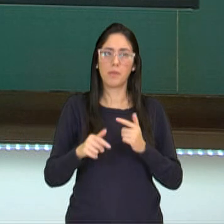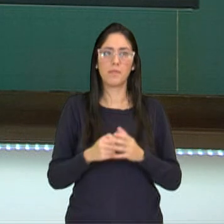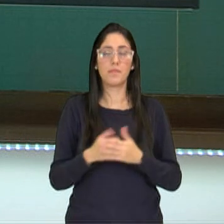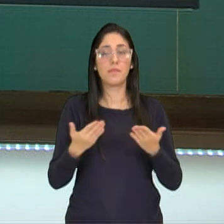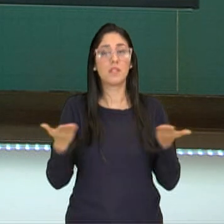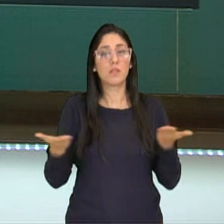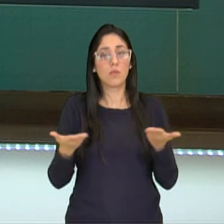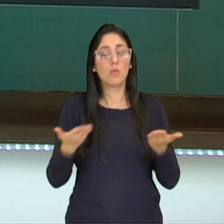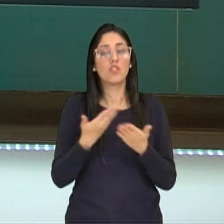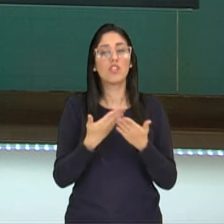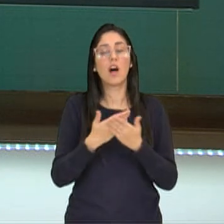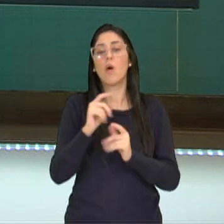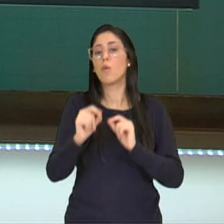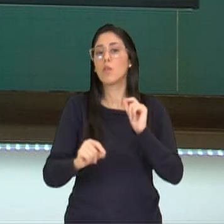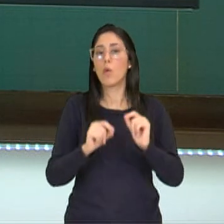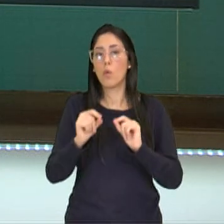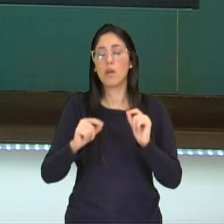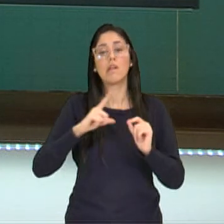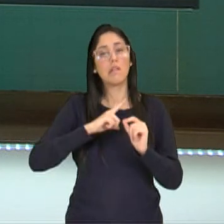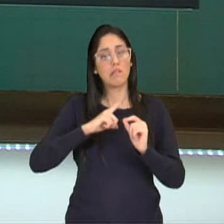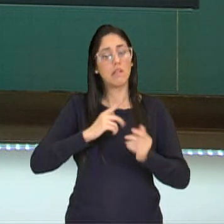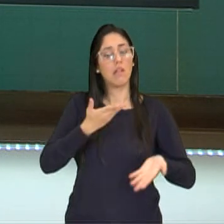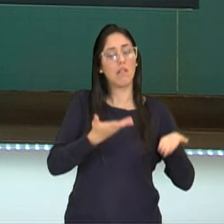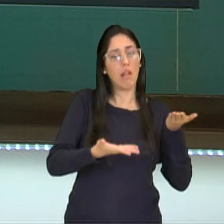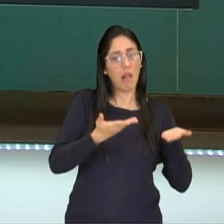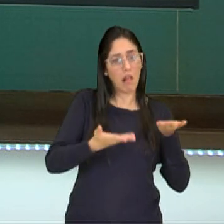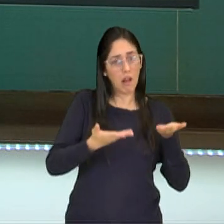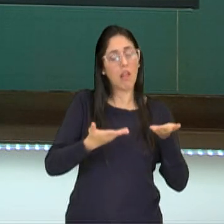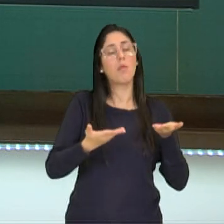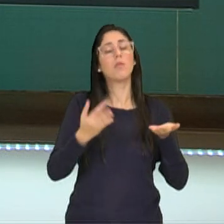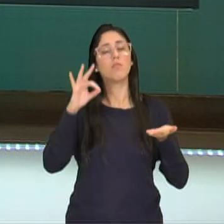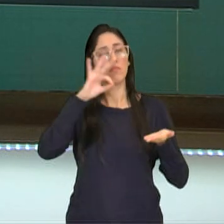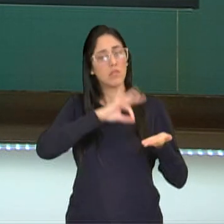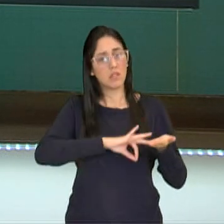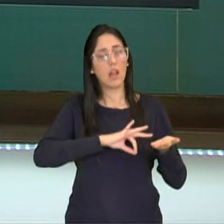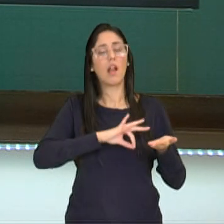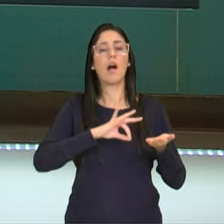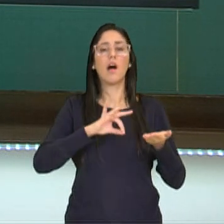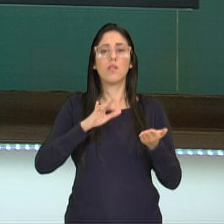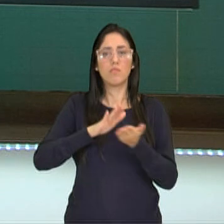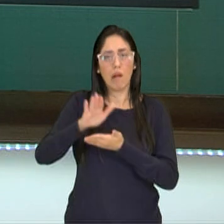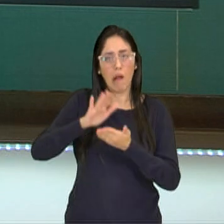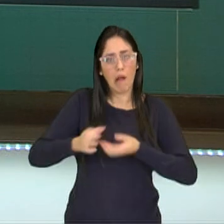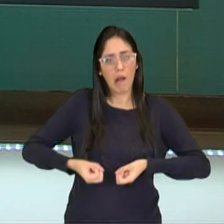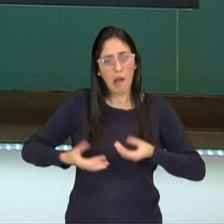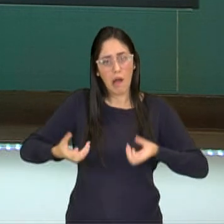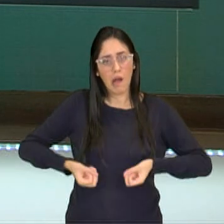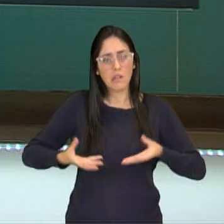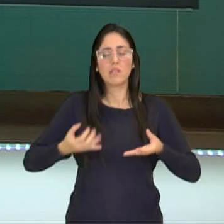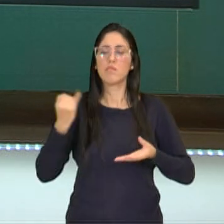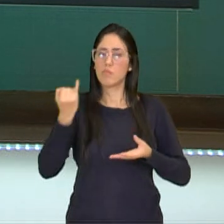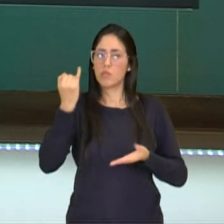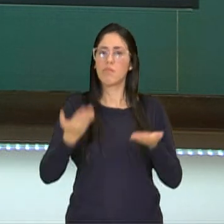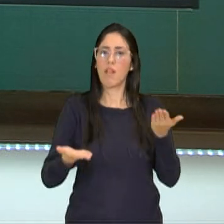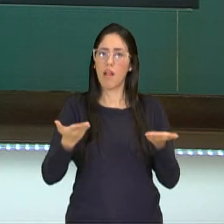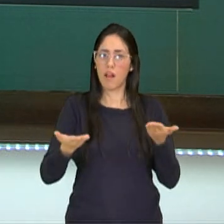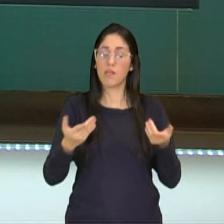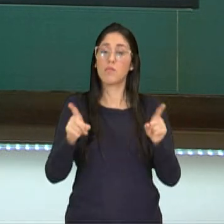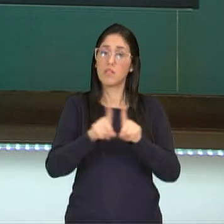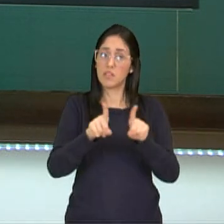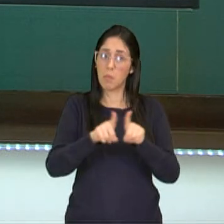gente conversou que há uma relação de equilíbrio entre as receitas e despesas que nós devemos manter, né? E é possível